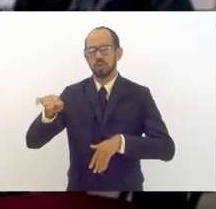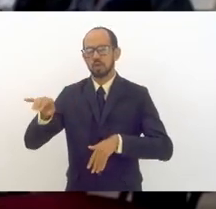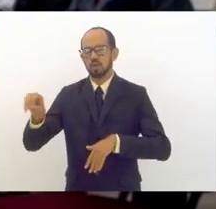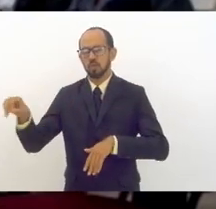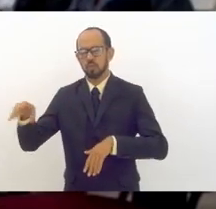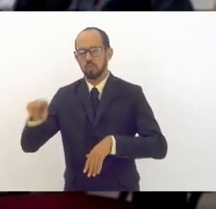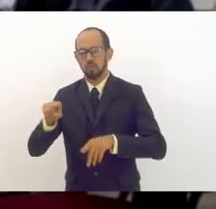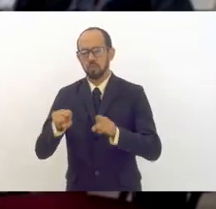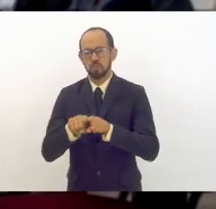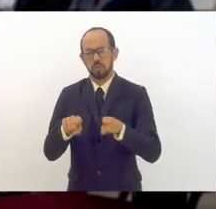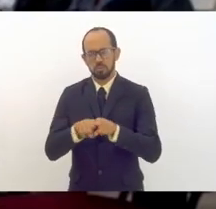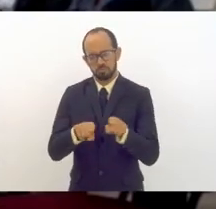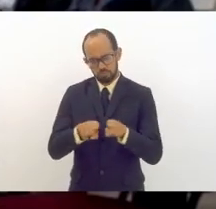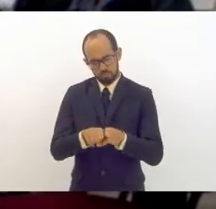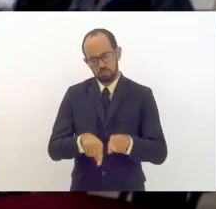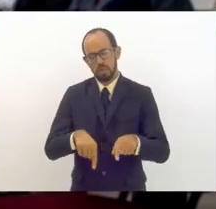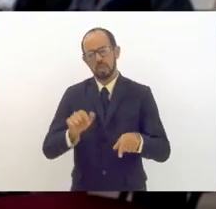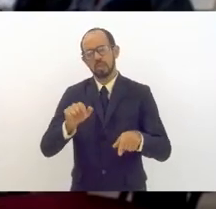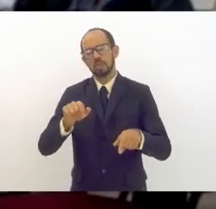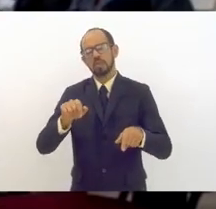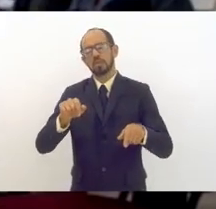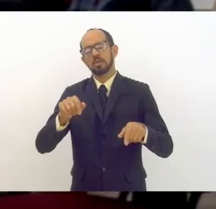doutora Rogério e demais...